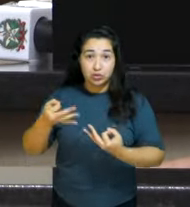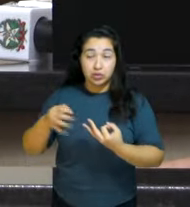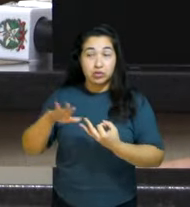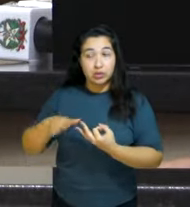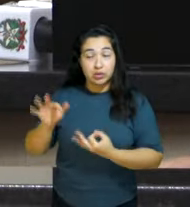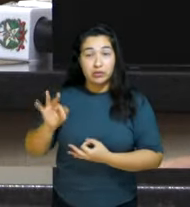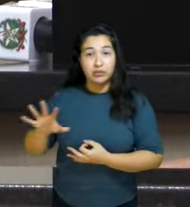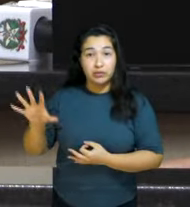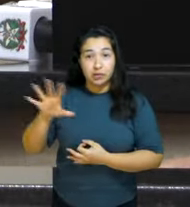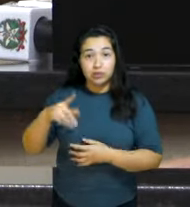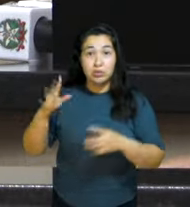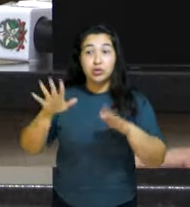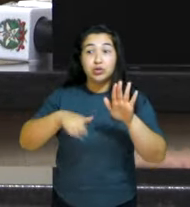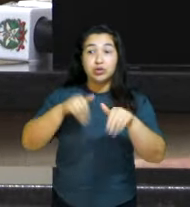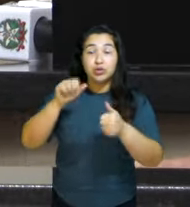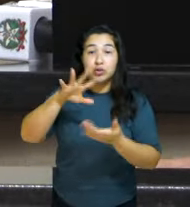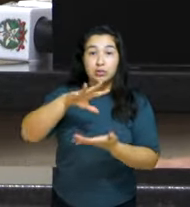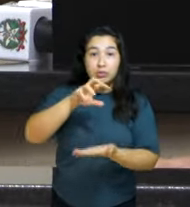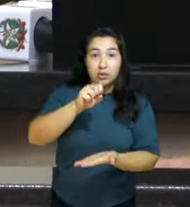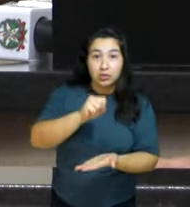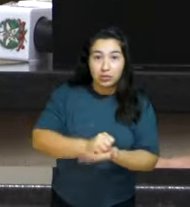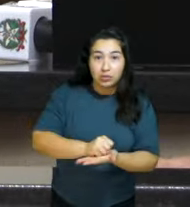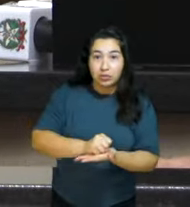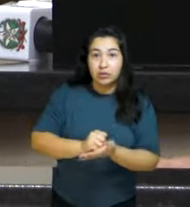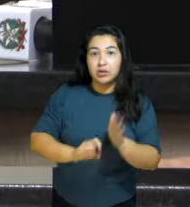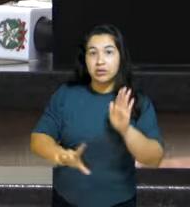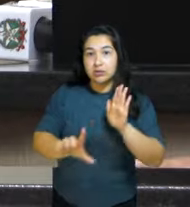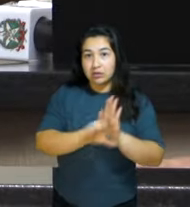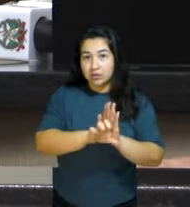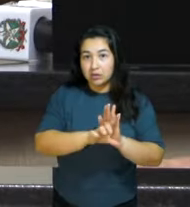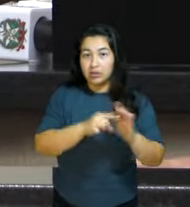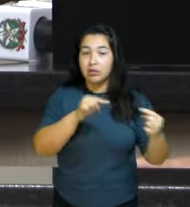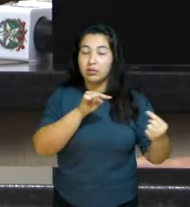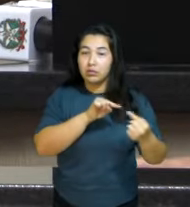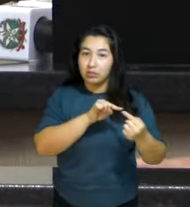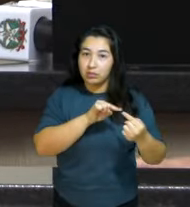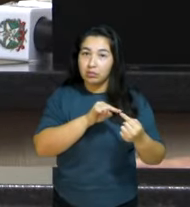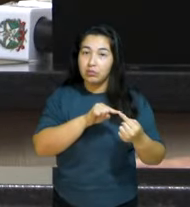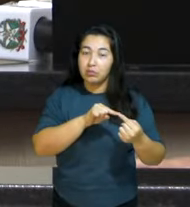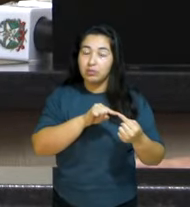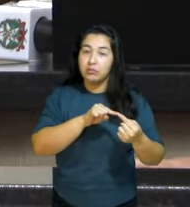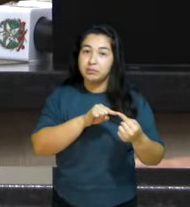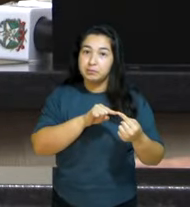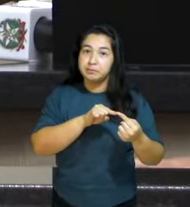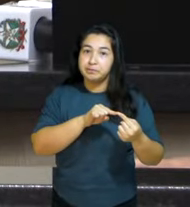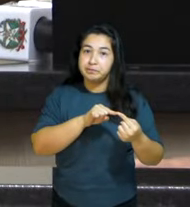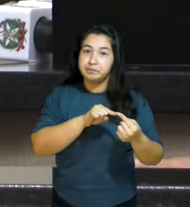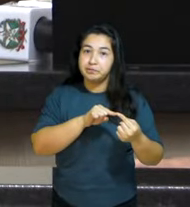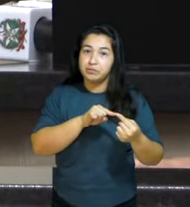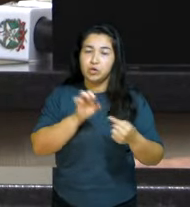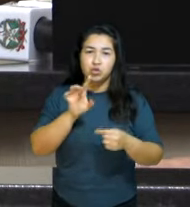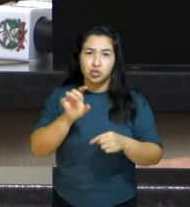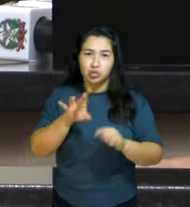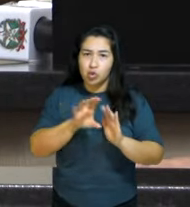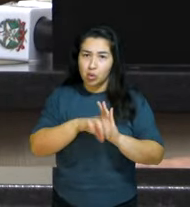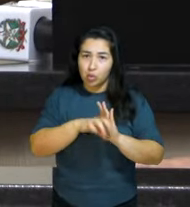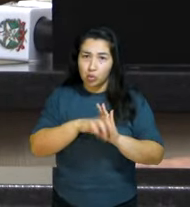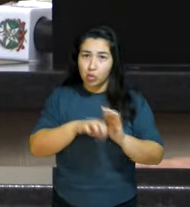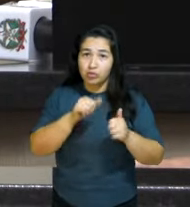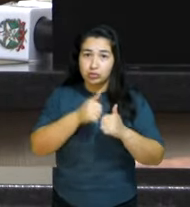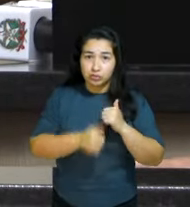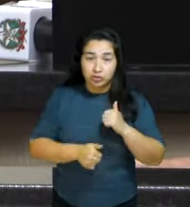para contratações legalizadas, amparadas no que diz não só o Código Esportivo,